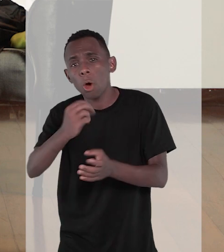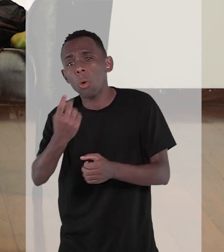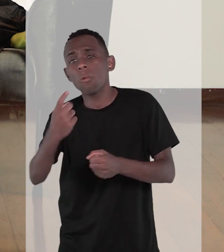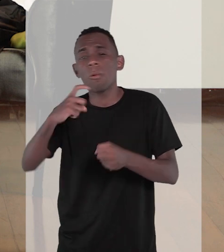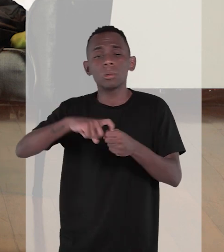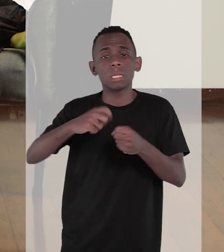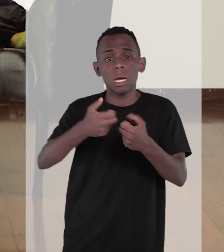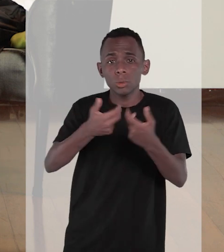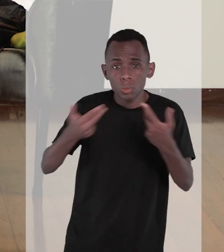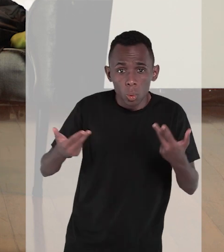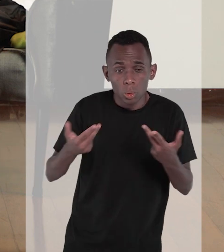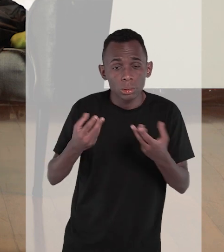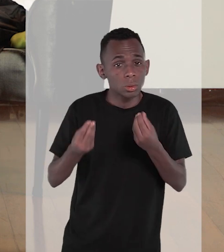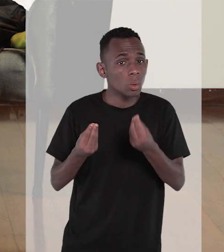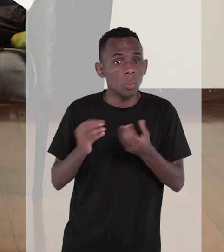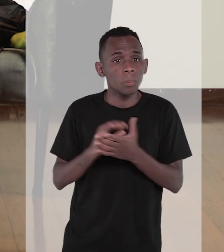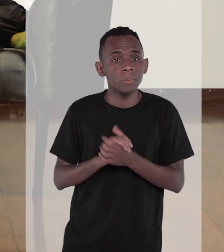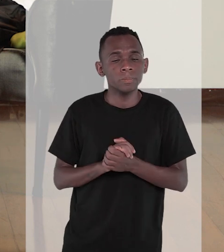ponto?